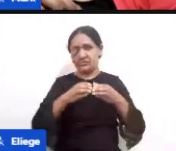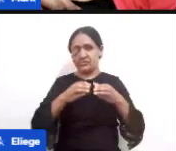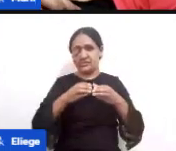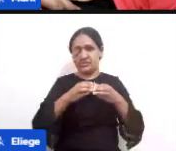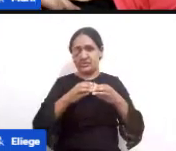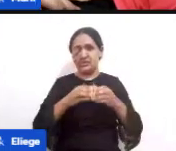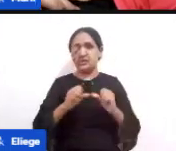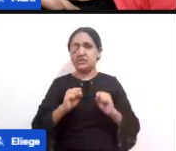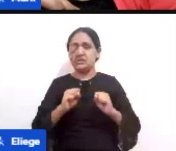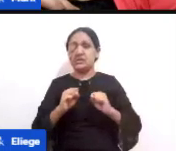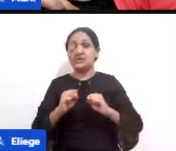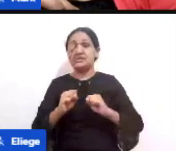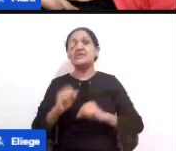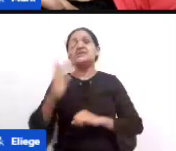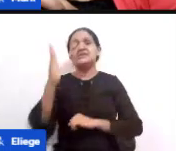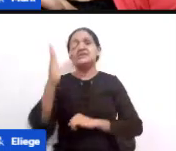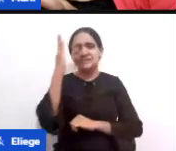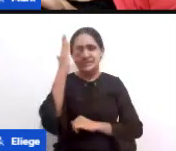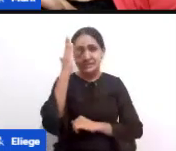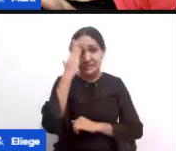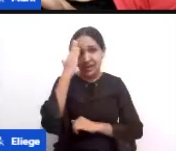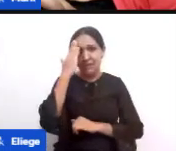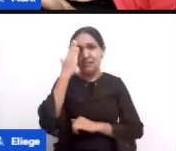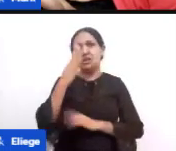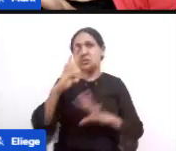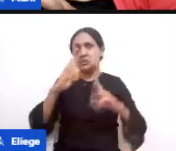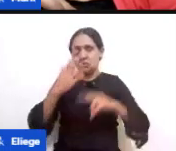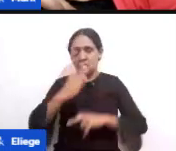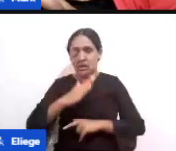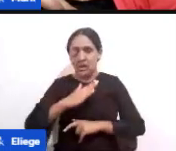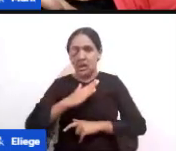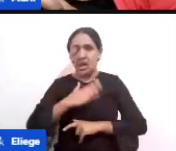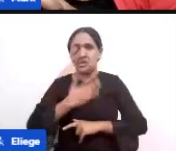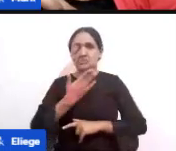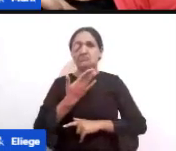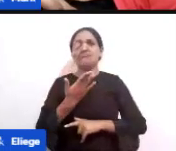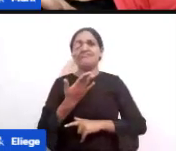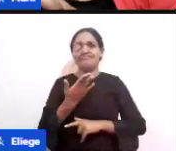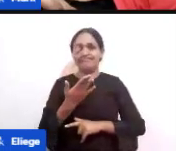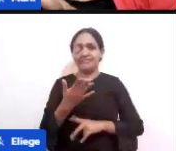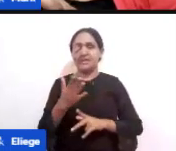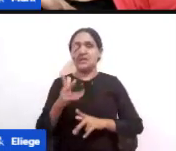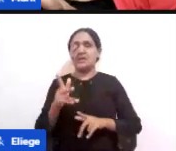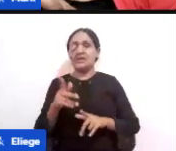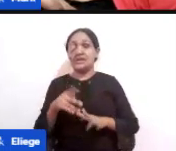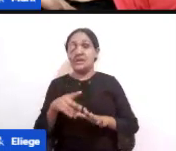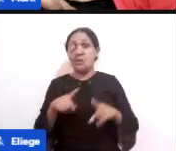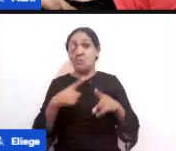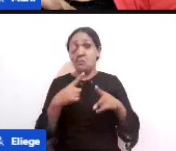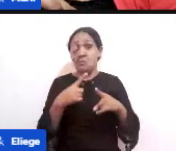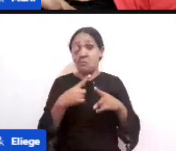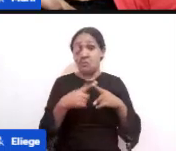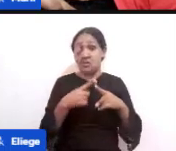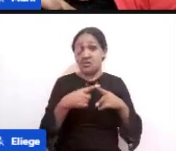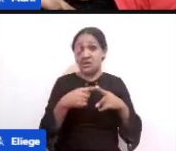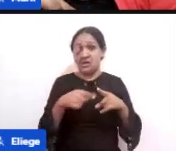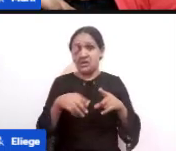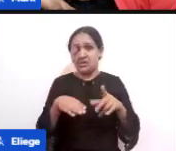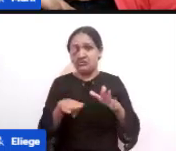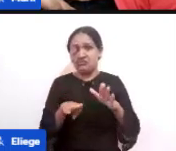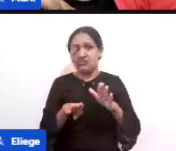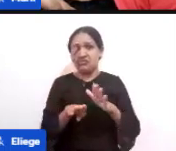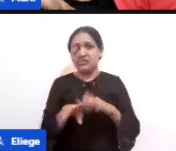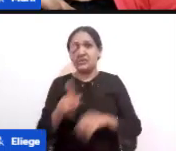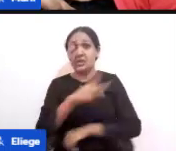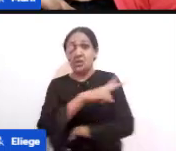eu sei que está sendo assustador às vezes, igual a professora Luciana falou, né? O segundo ano tem aluno que